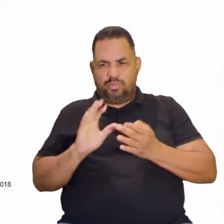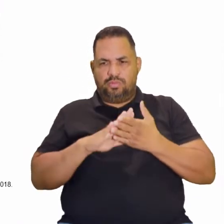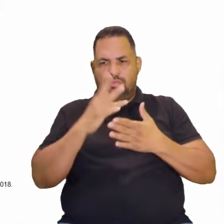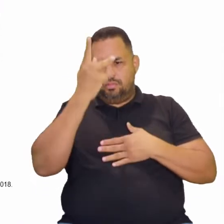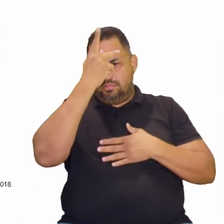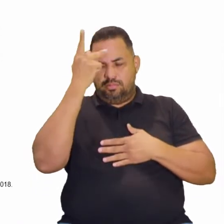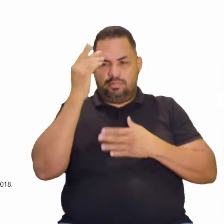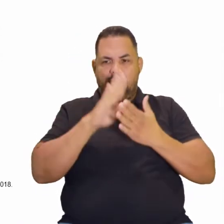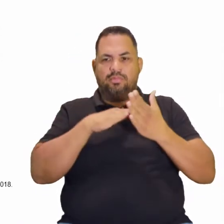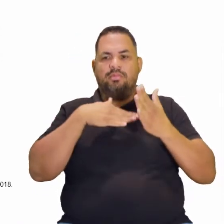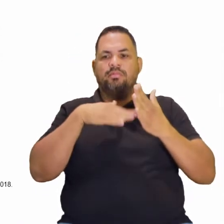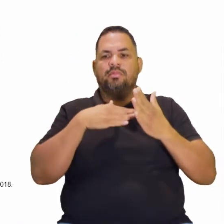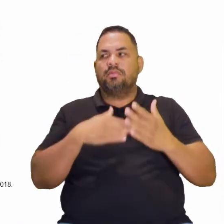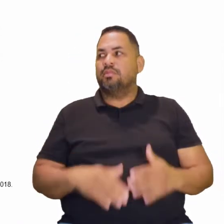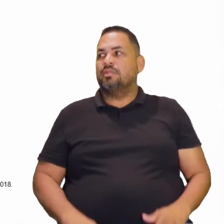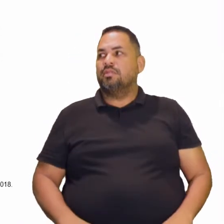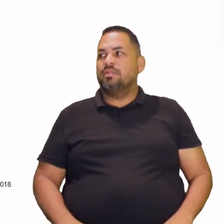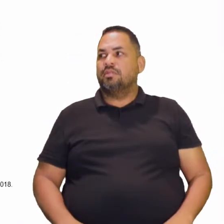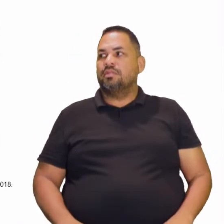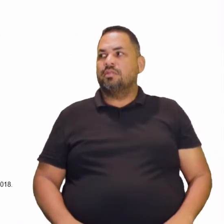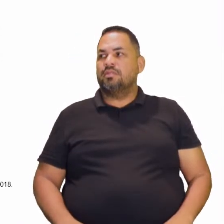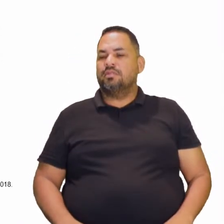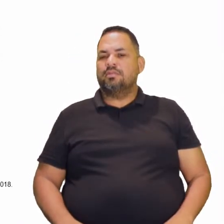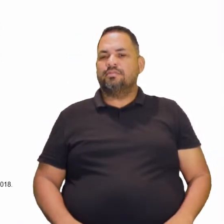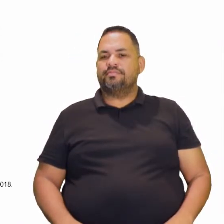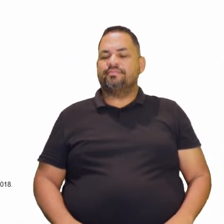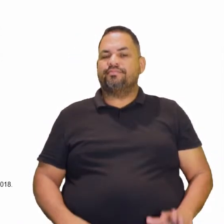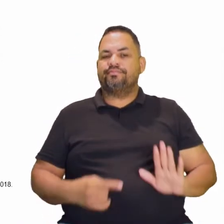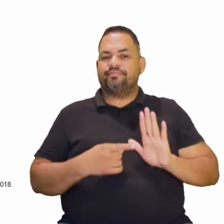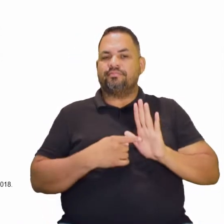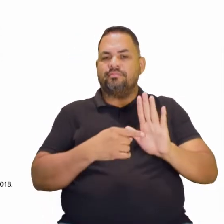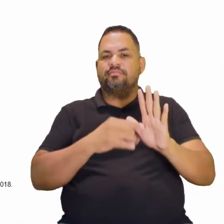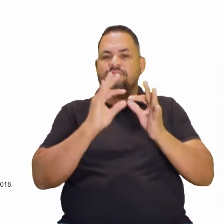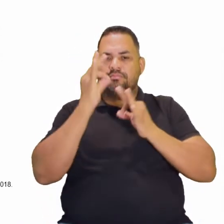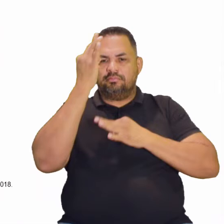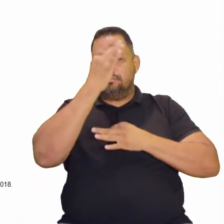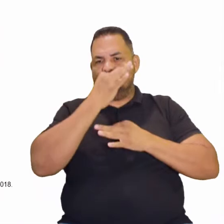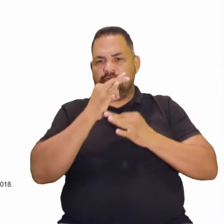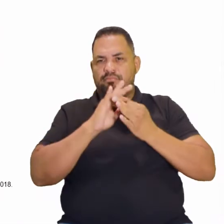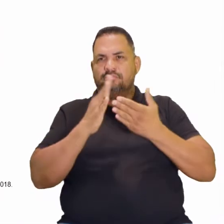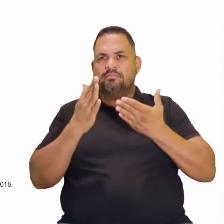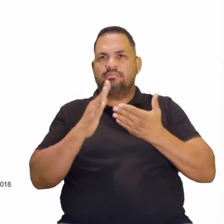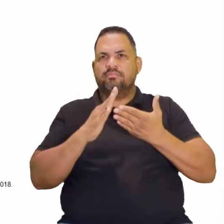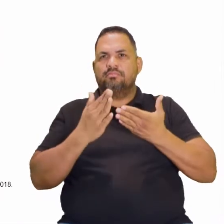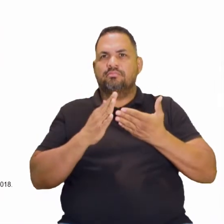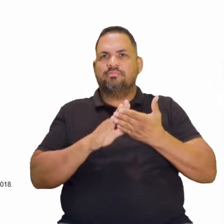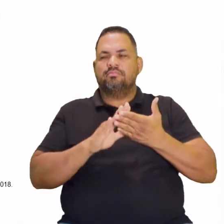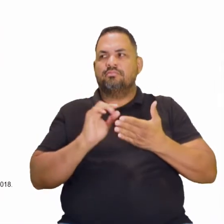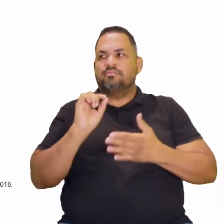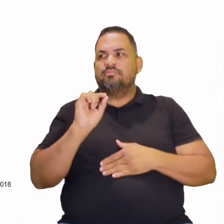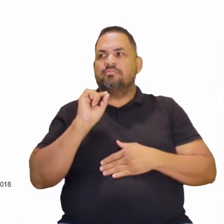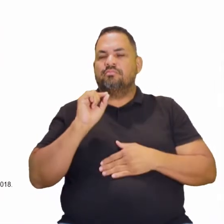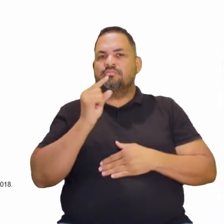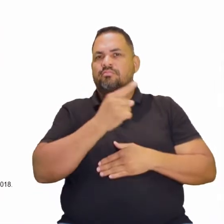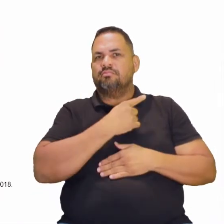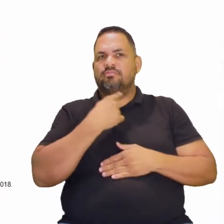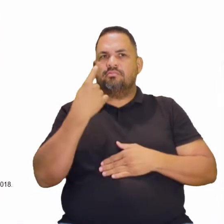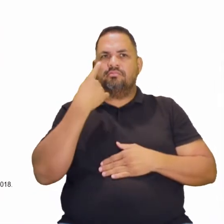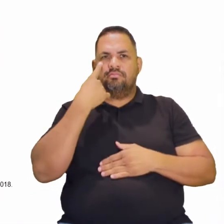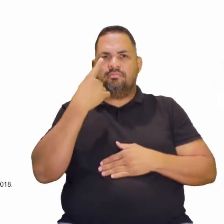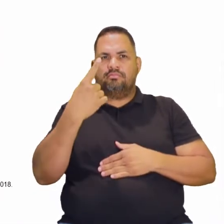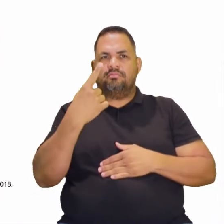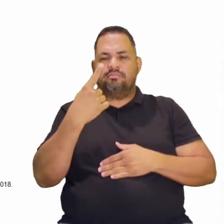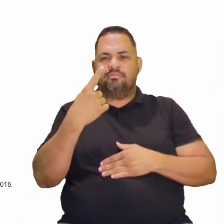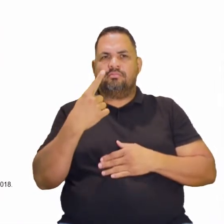ela está pintando. Então, ela destaca muito os traços, as formas. Então, o que nós observamos,